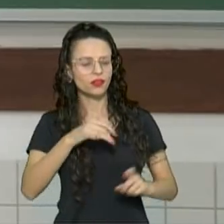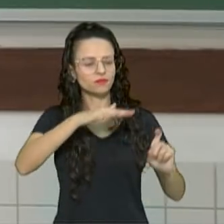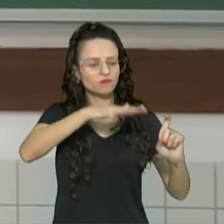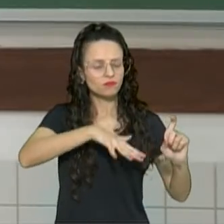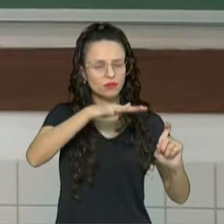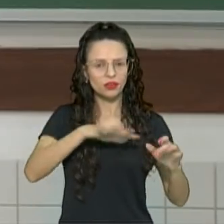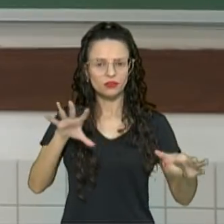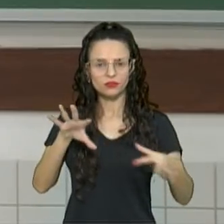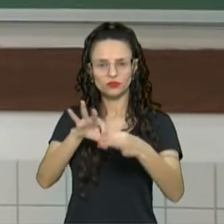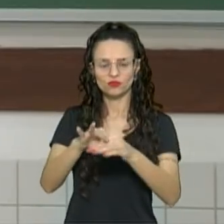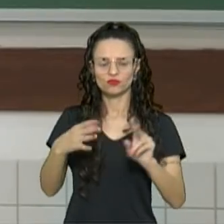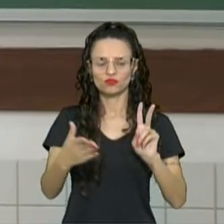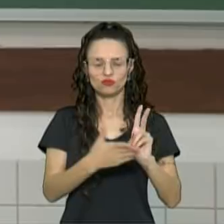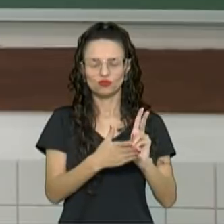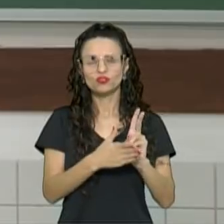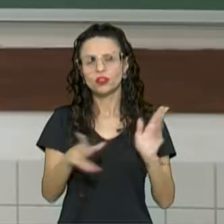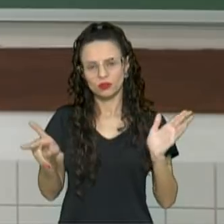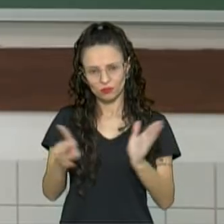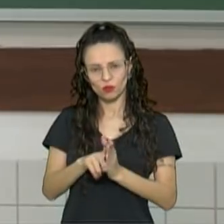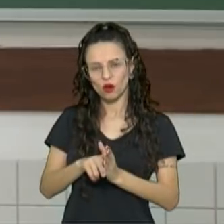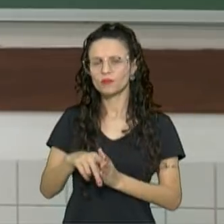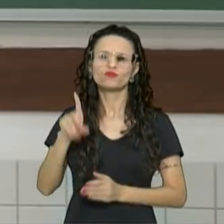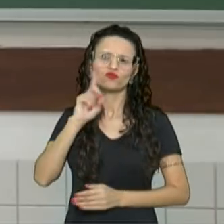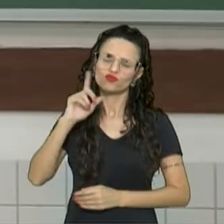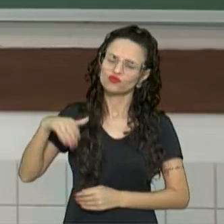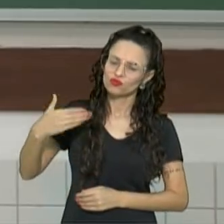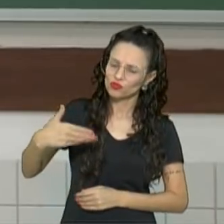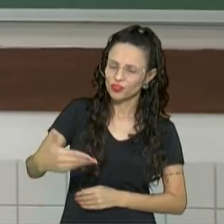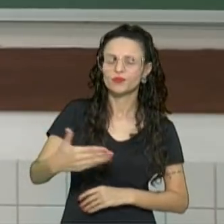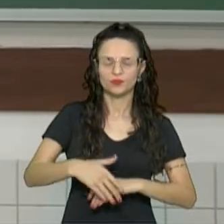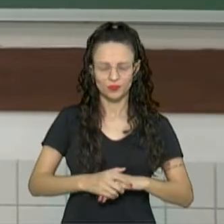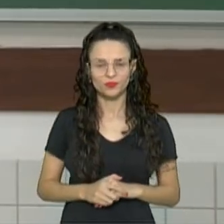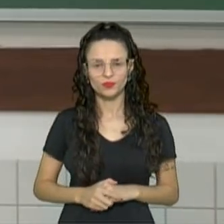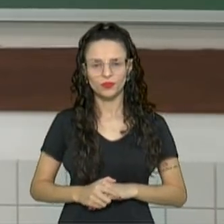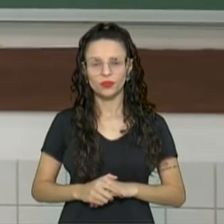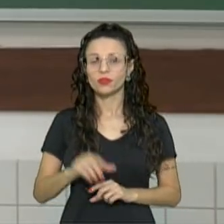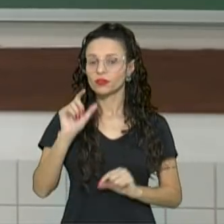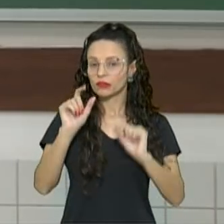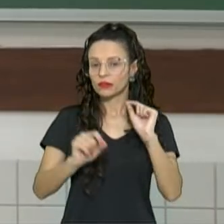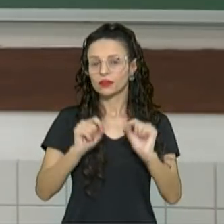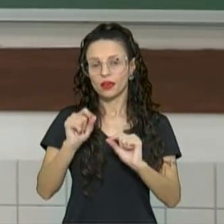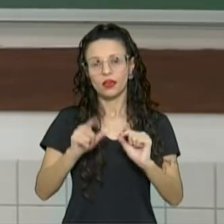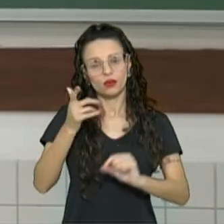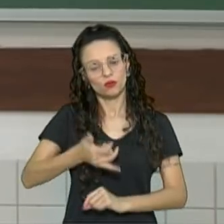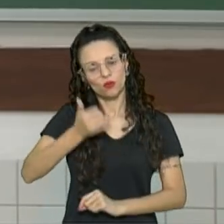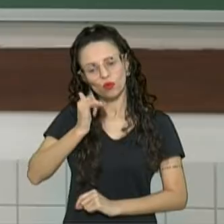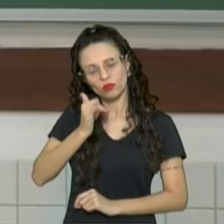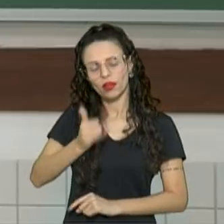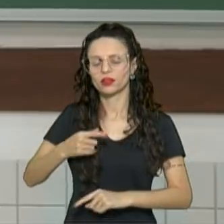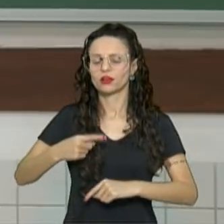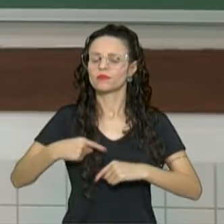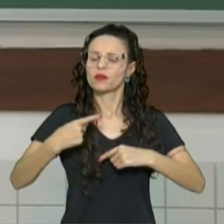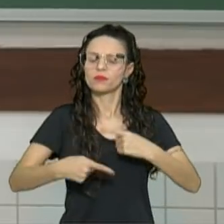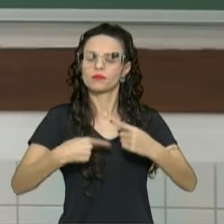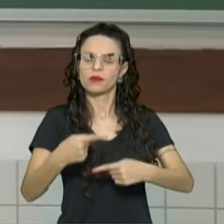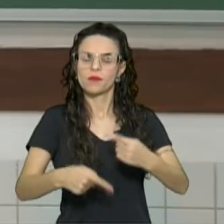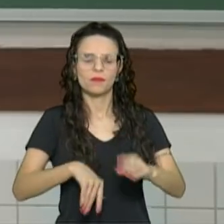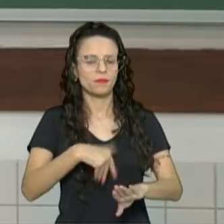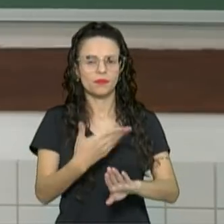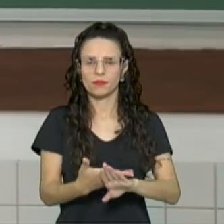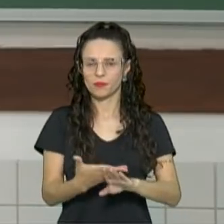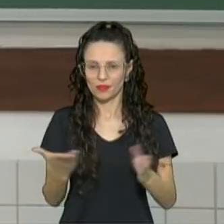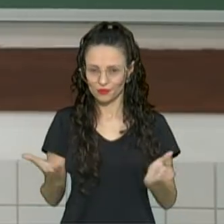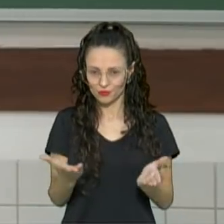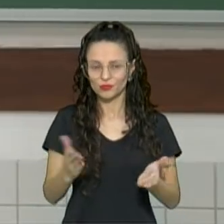estão presentes e fazem parte do nosso cotidiano, do nosso dia a dia, né? Que são contados de geração em geração e permanecem